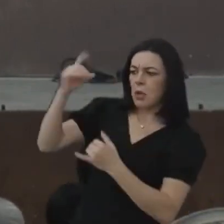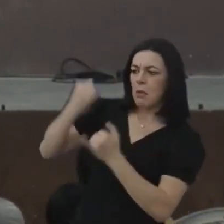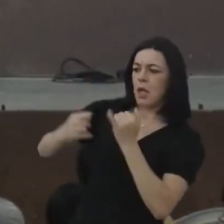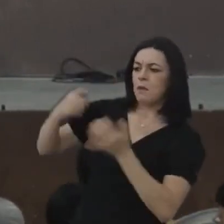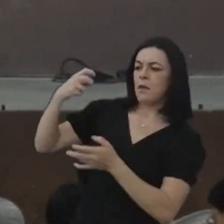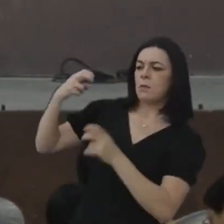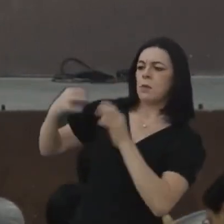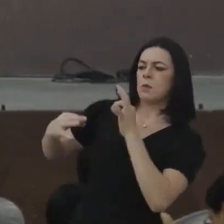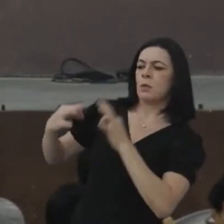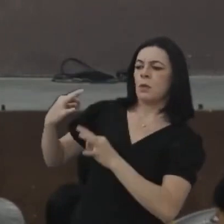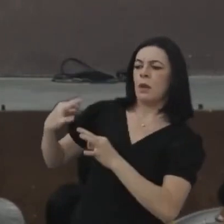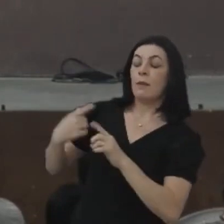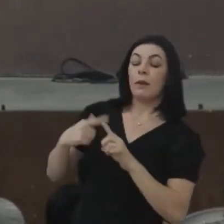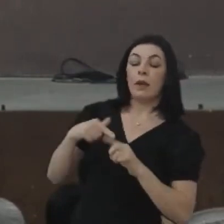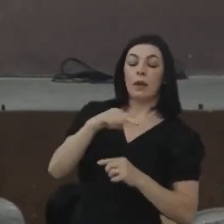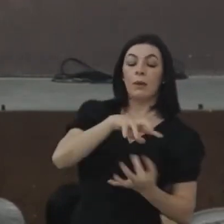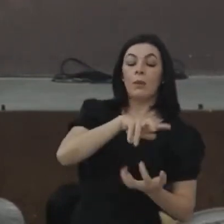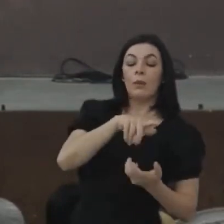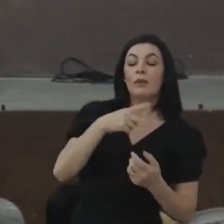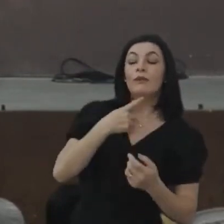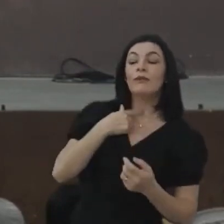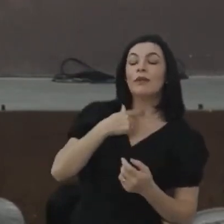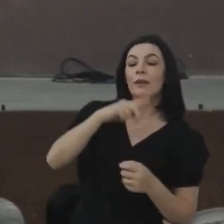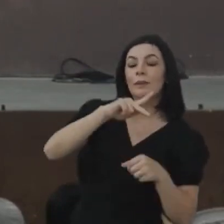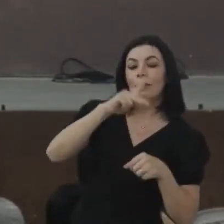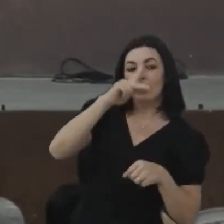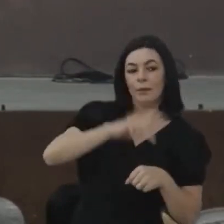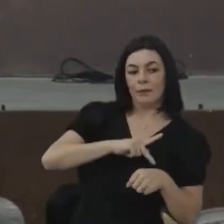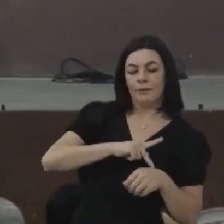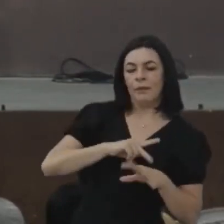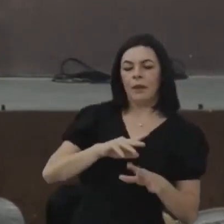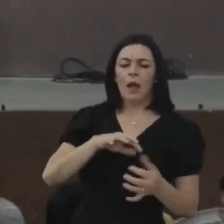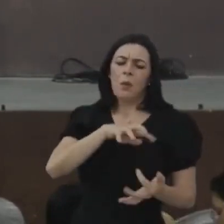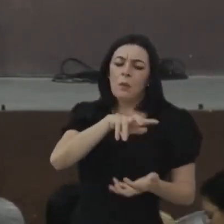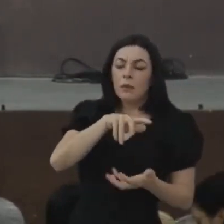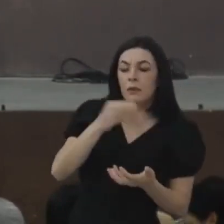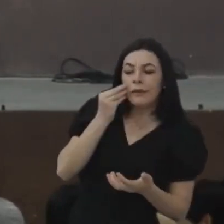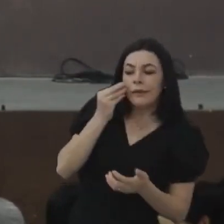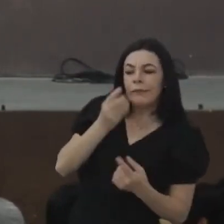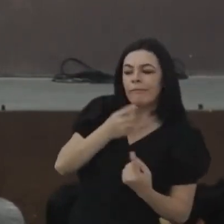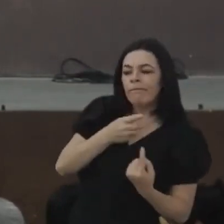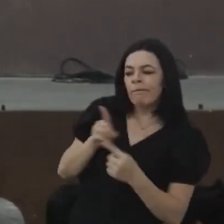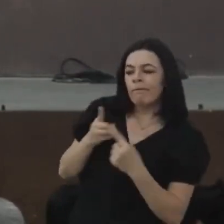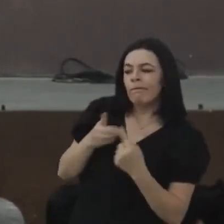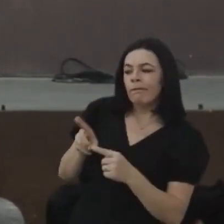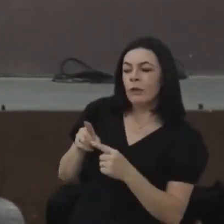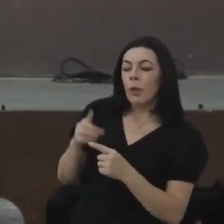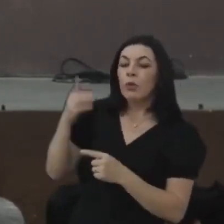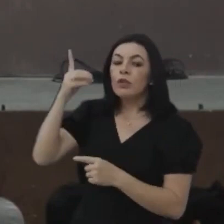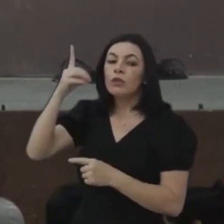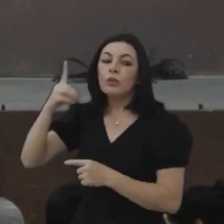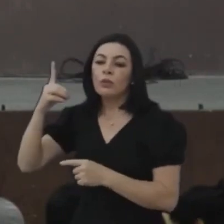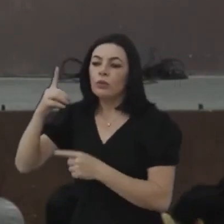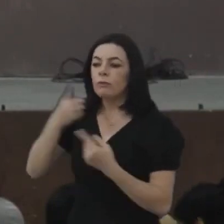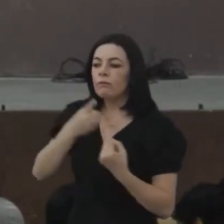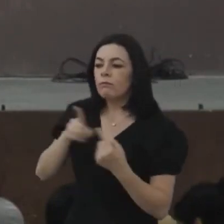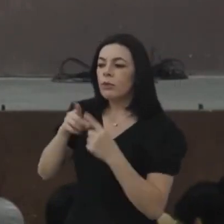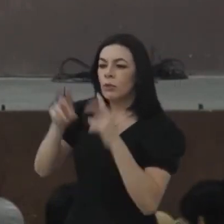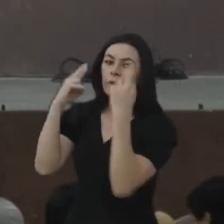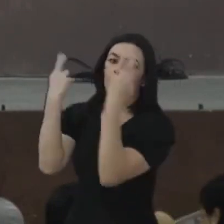ao que o mundo deseja. E assim, muitas vezes, o mundo tenta destruir o discurso do reino de Deus.